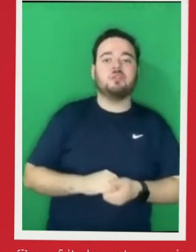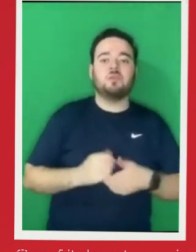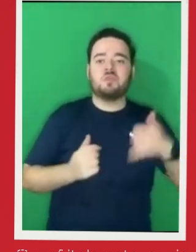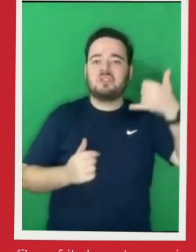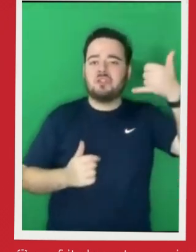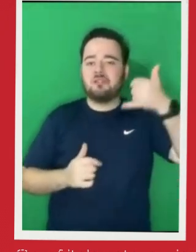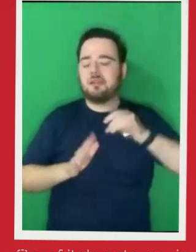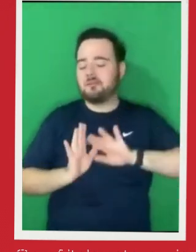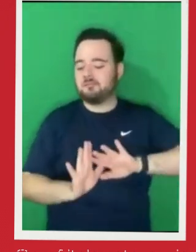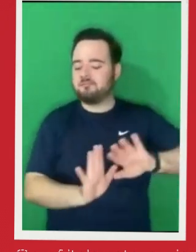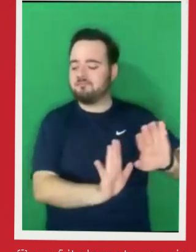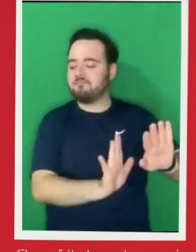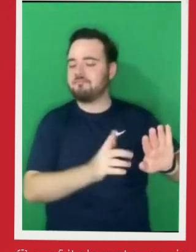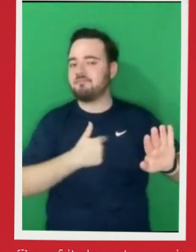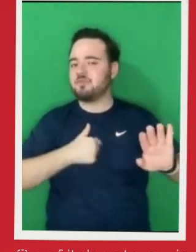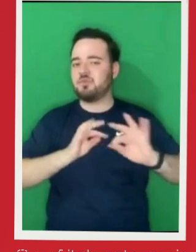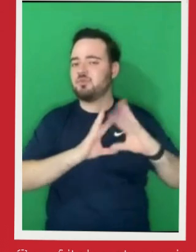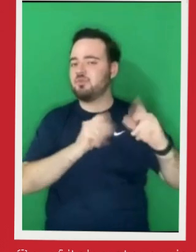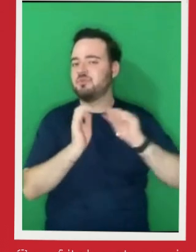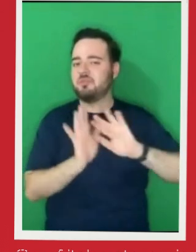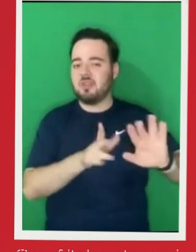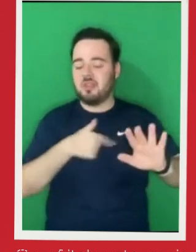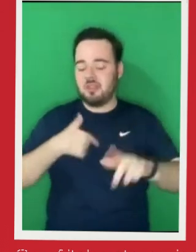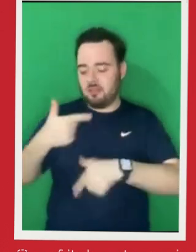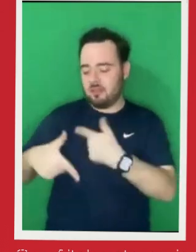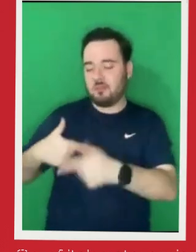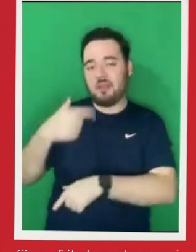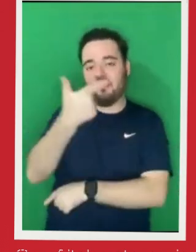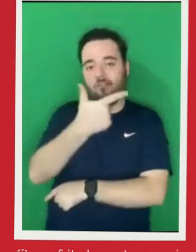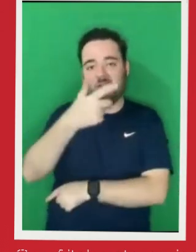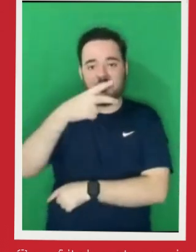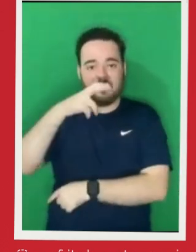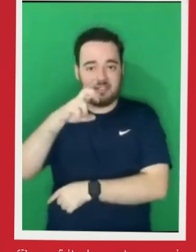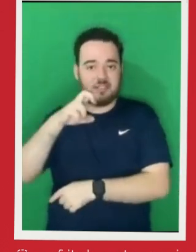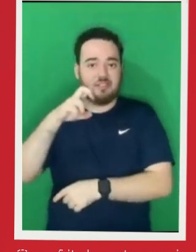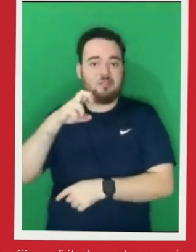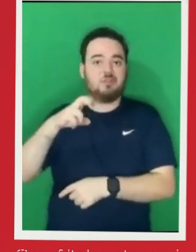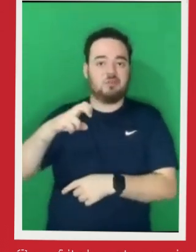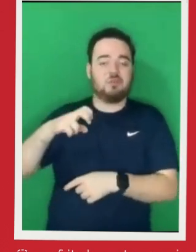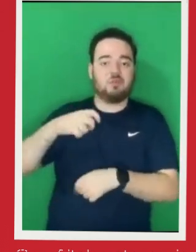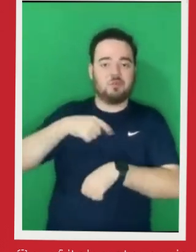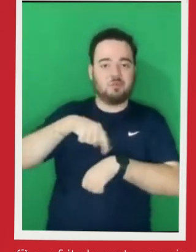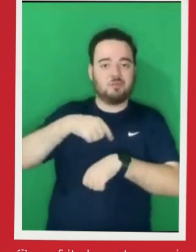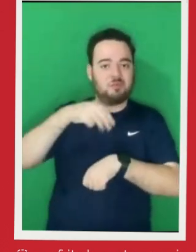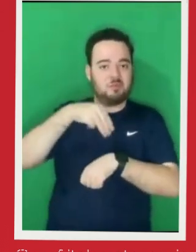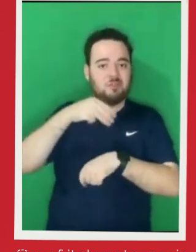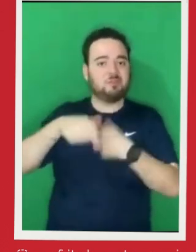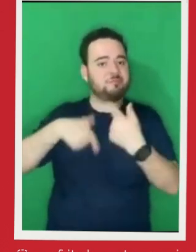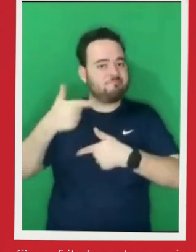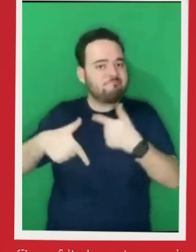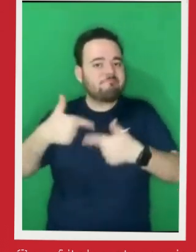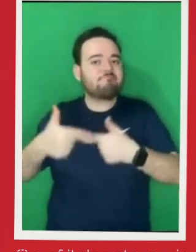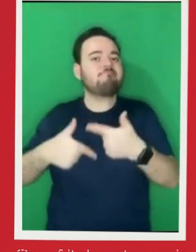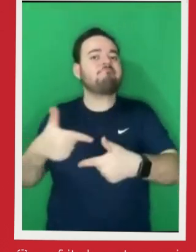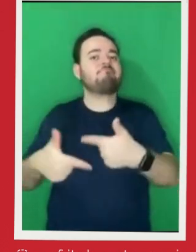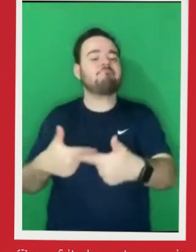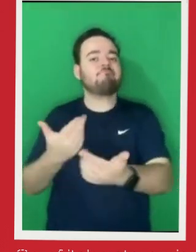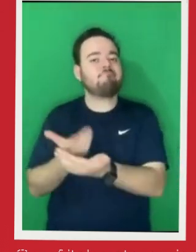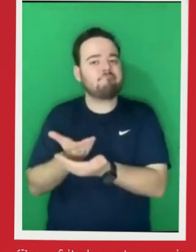frente, eu desligo as outras coisas e eu trabalho aquele ciclo de 25 minutos ou 2 de 25 minutos.